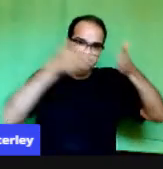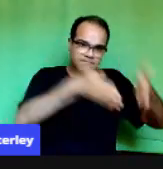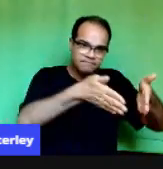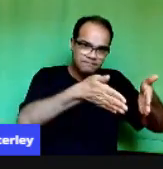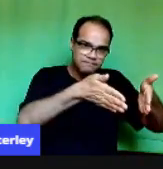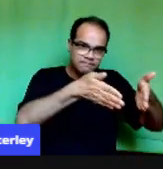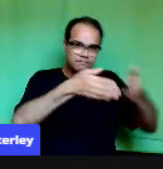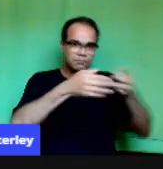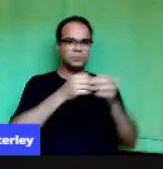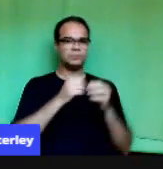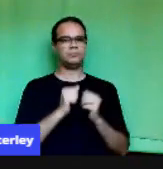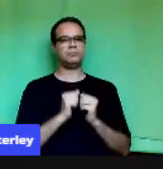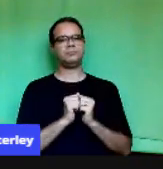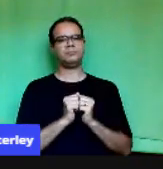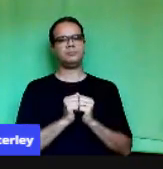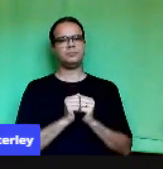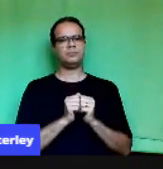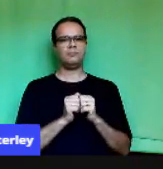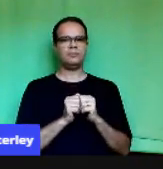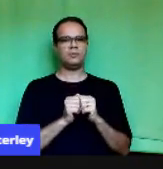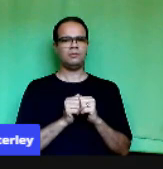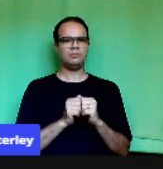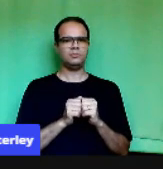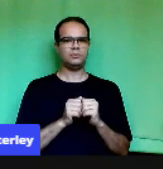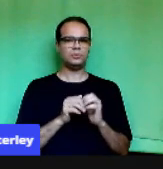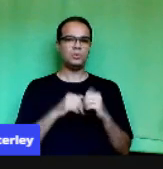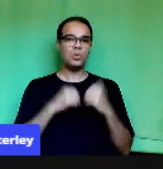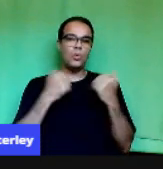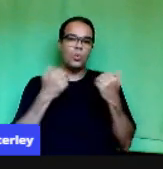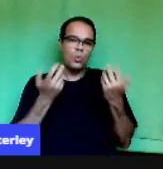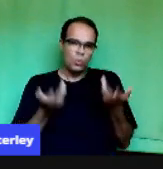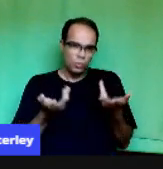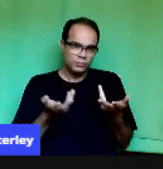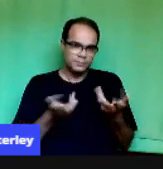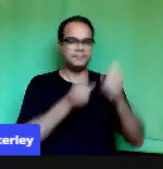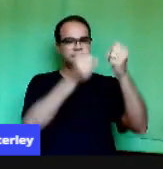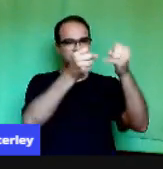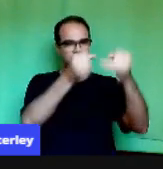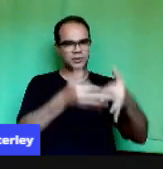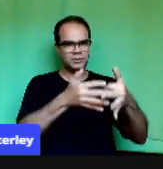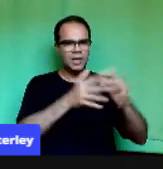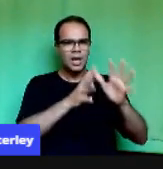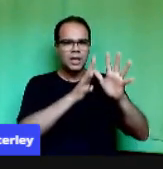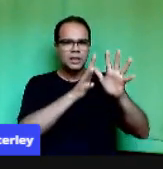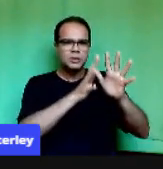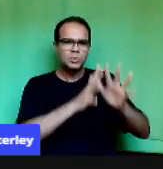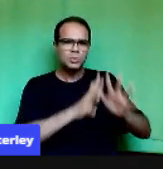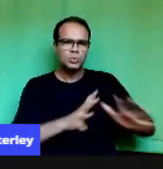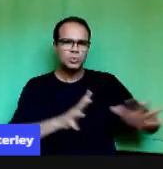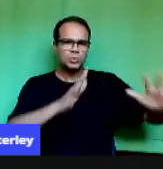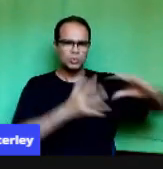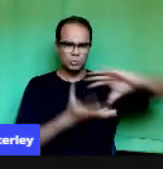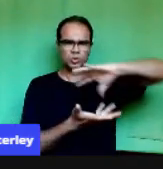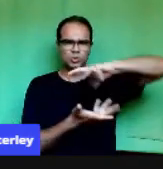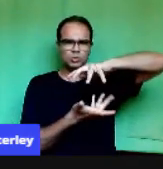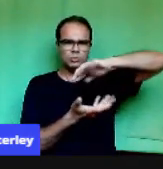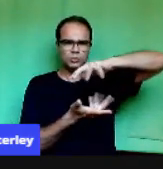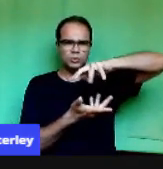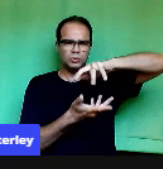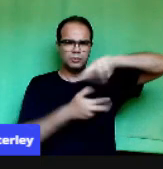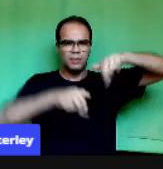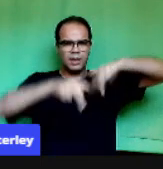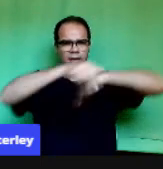maneira muito especial, não somente nós, mas todo o mundo hoje, passa por